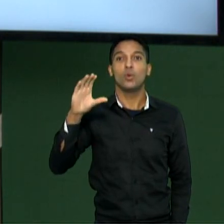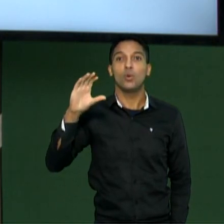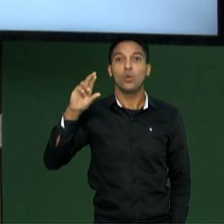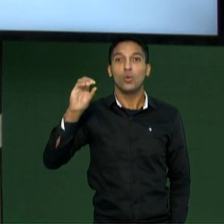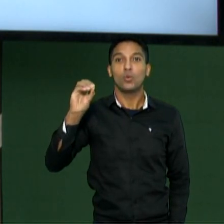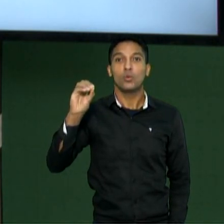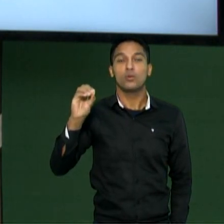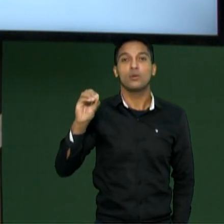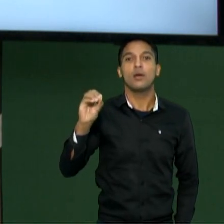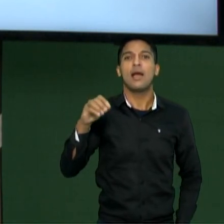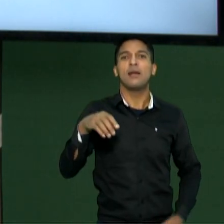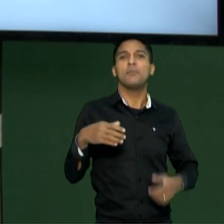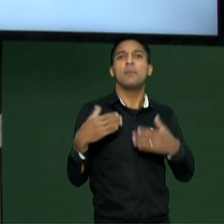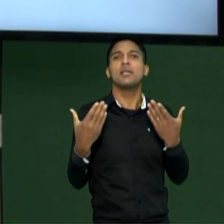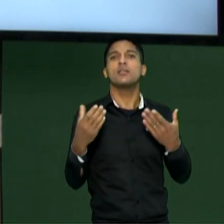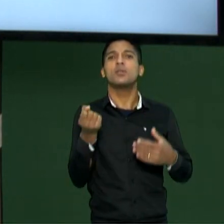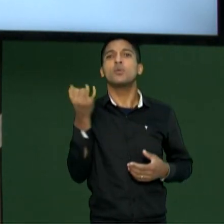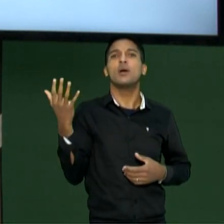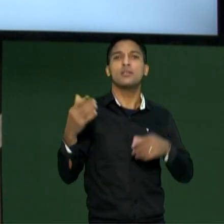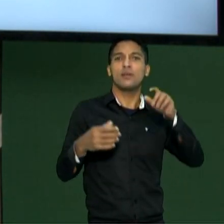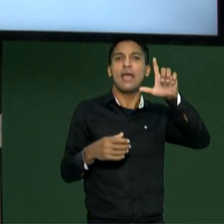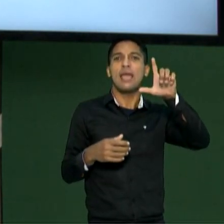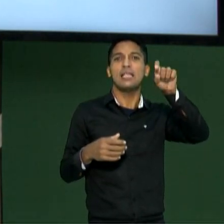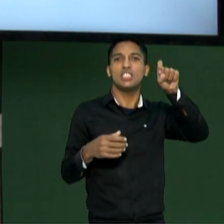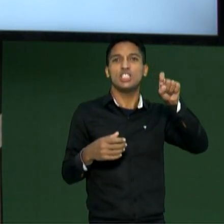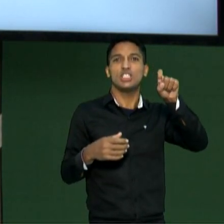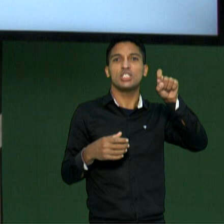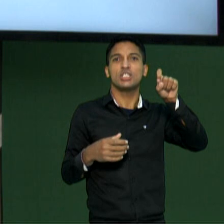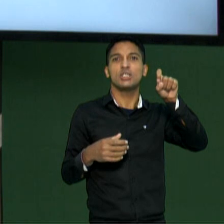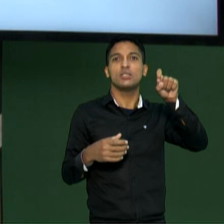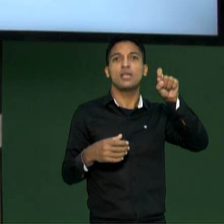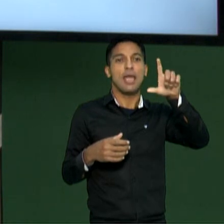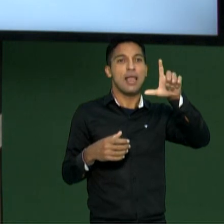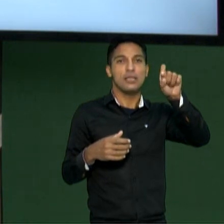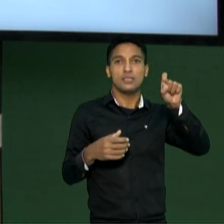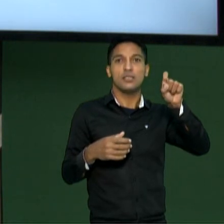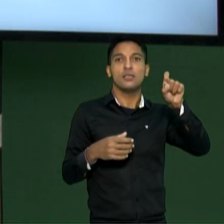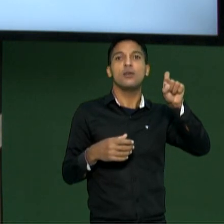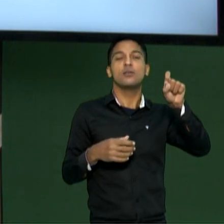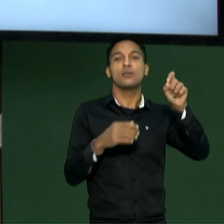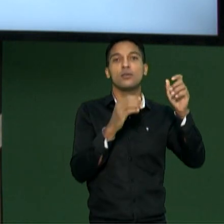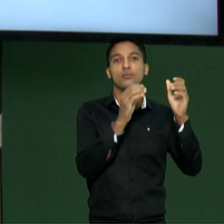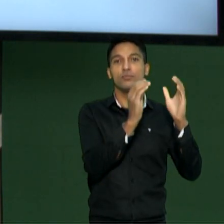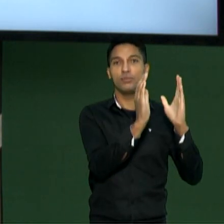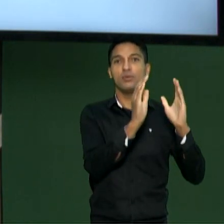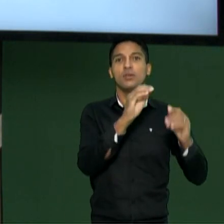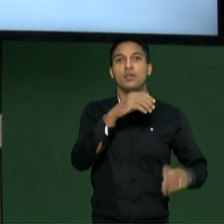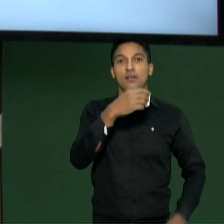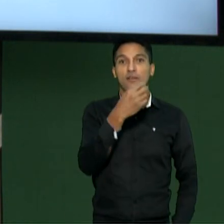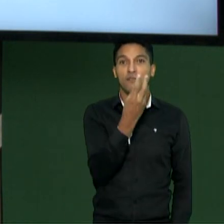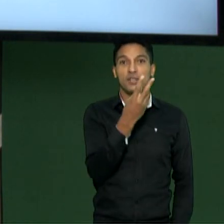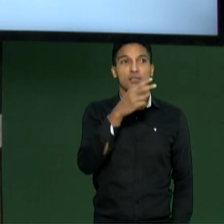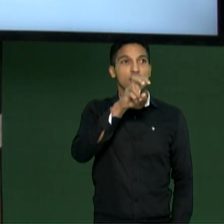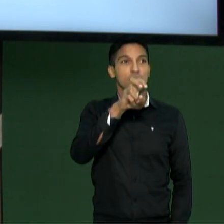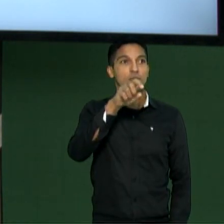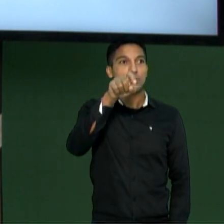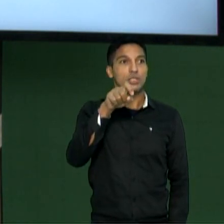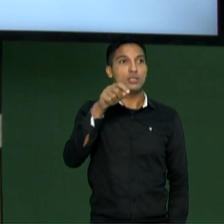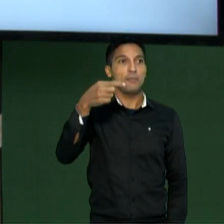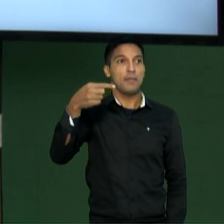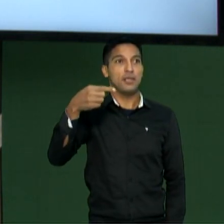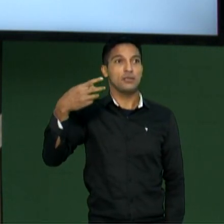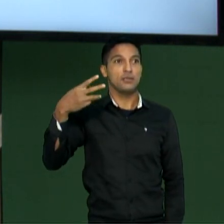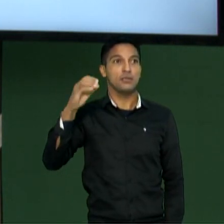meu L de x? É 25x menos 300. Troca aqui, então. 25x menos 300